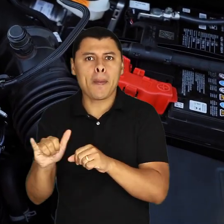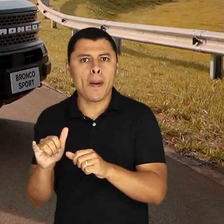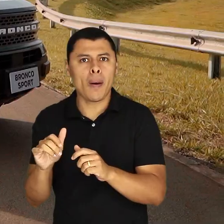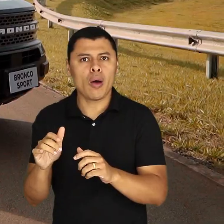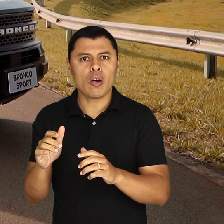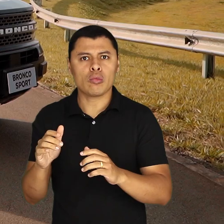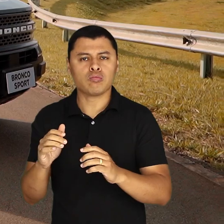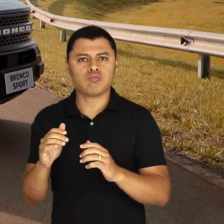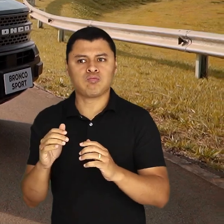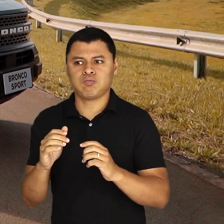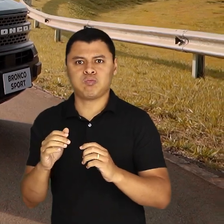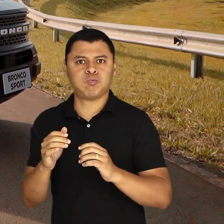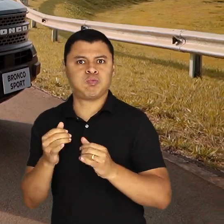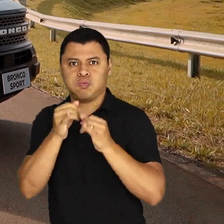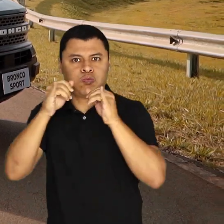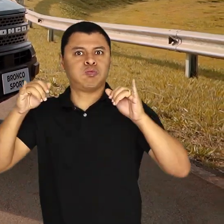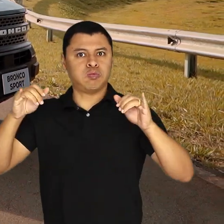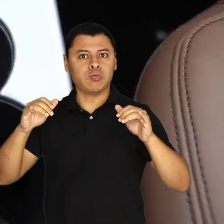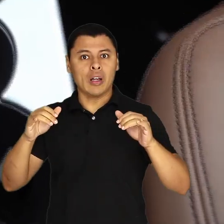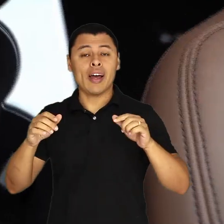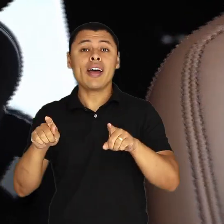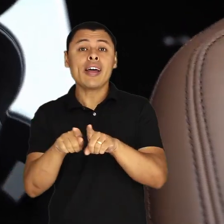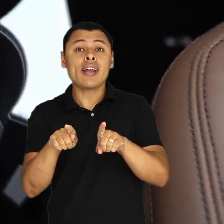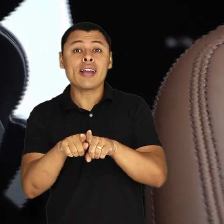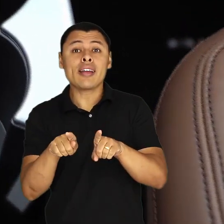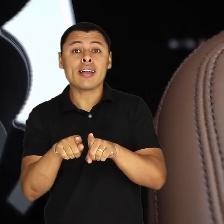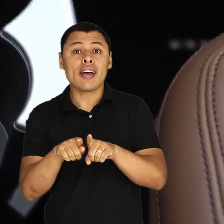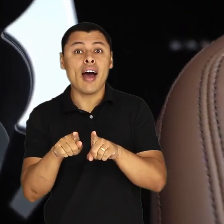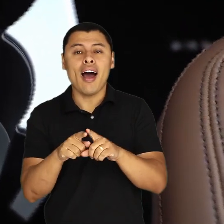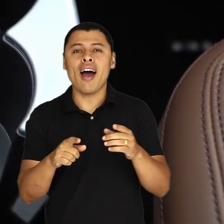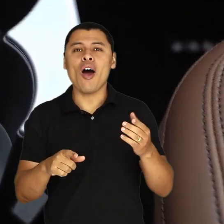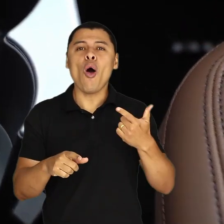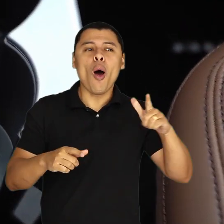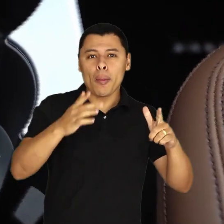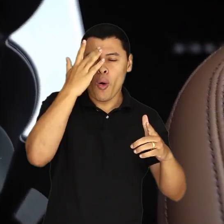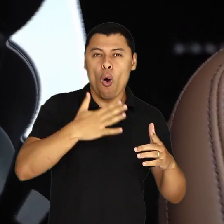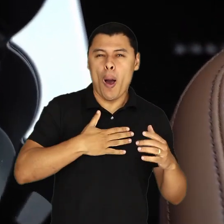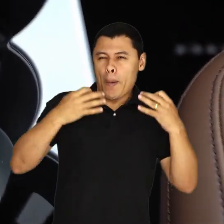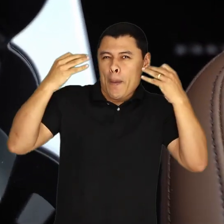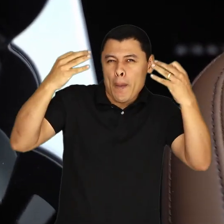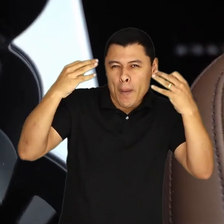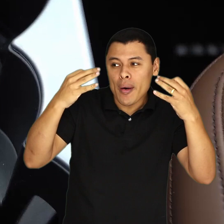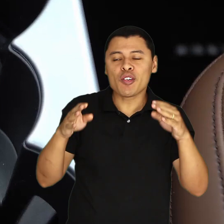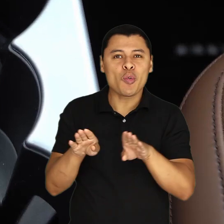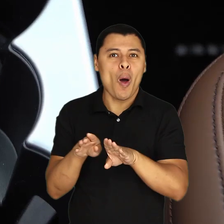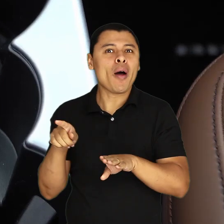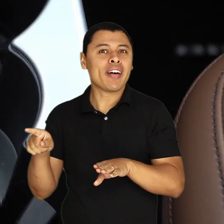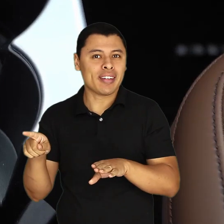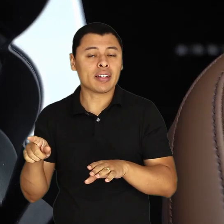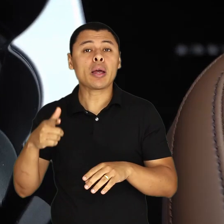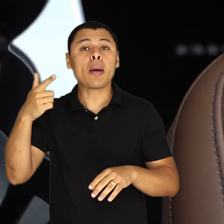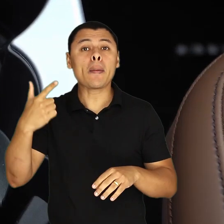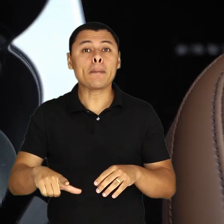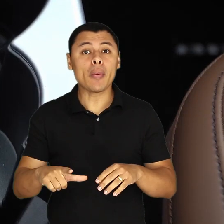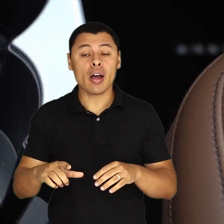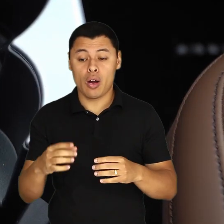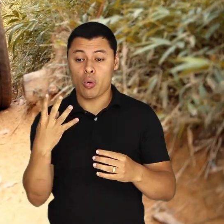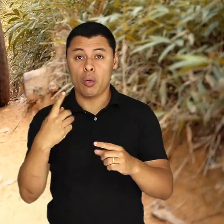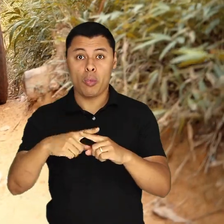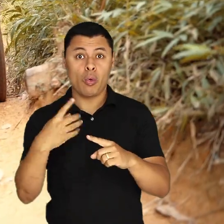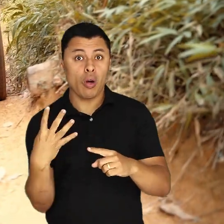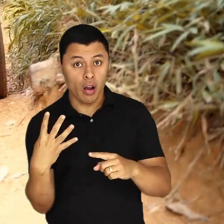internas em termos de eficácia energética, casado a um câmbio mais do que conhecido e aprovado pelo público premium, na ZF 8HP de 8 velocidades, e um